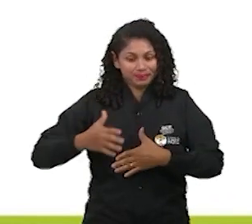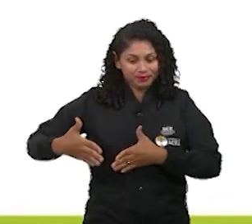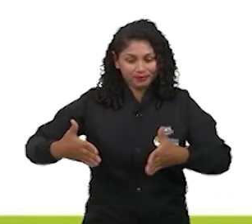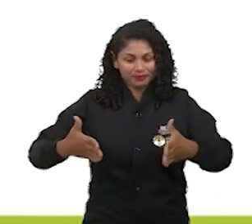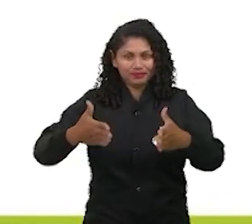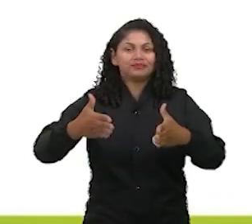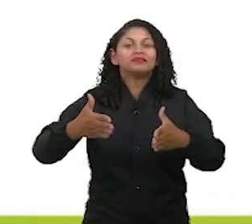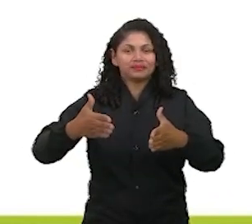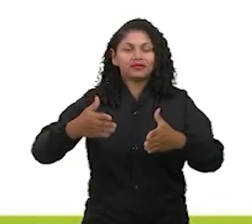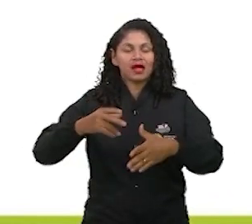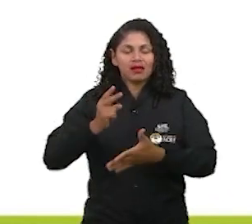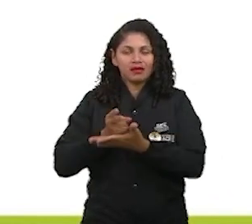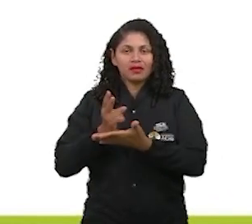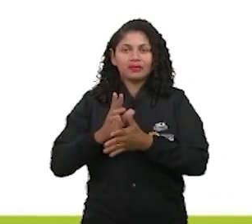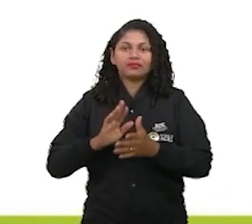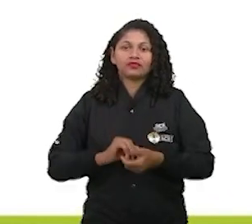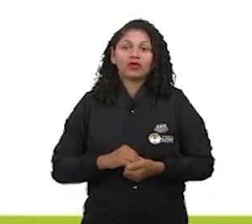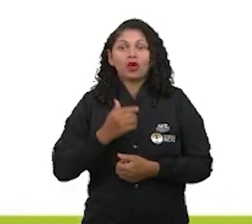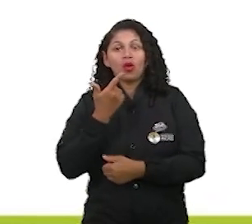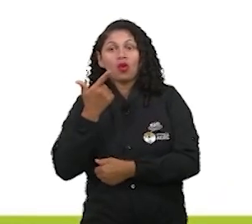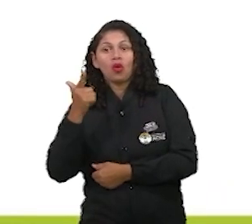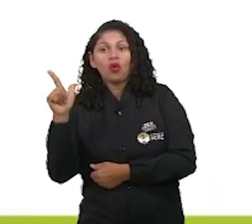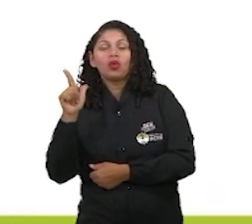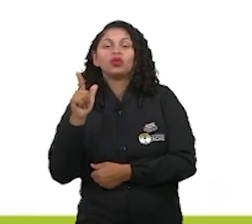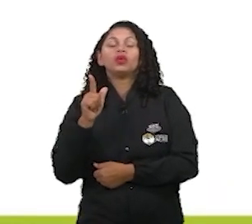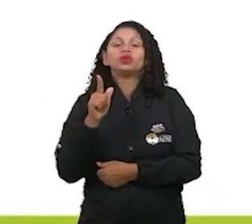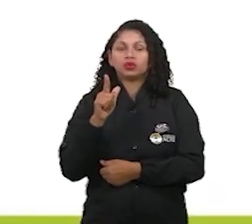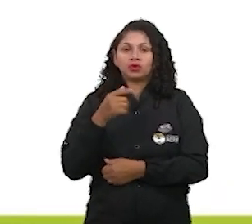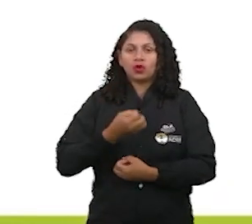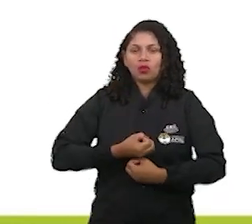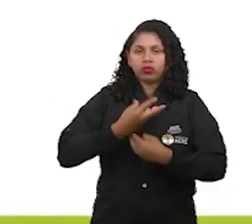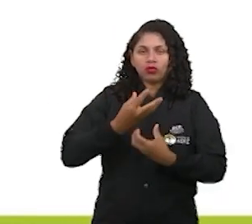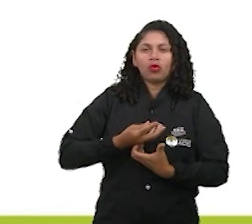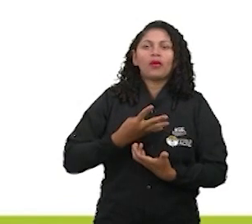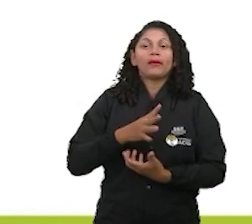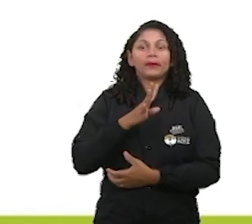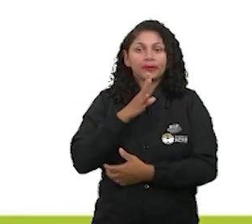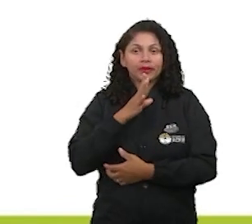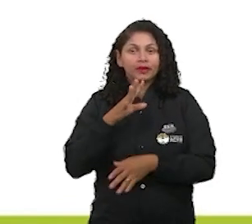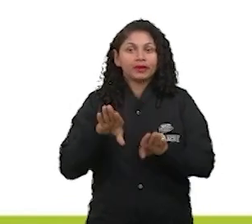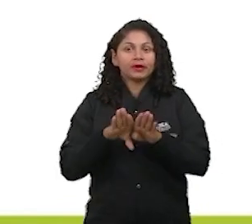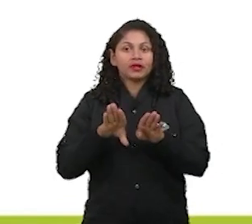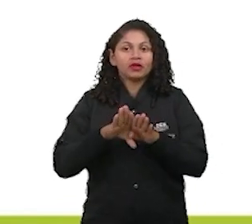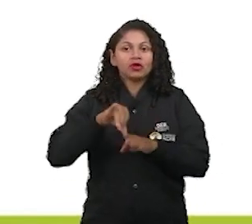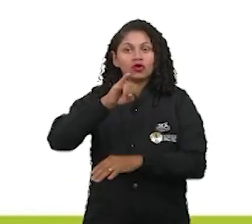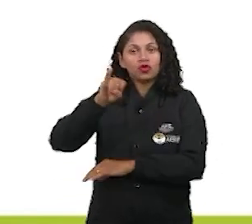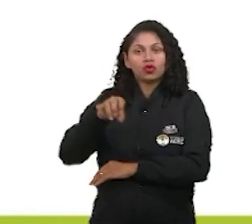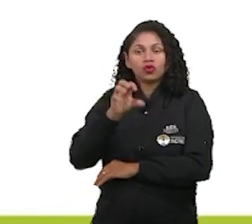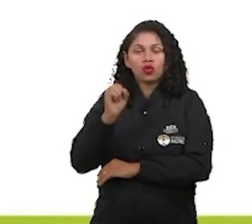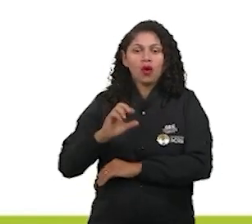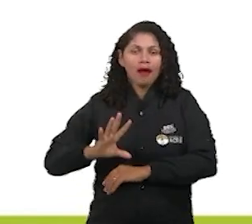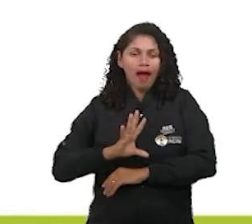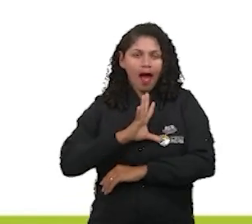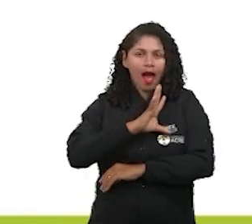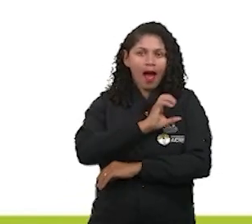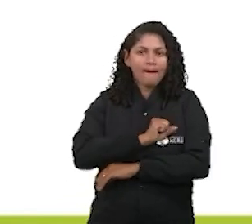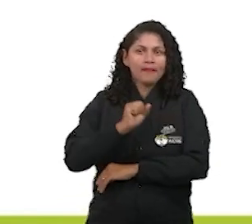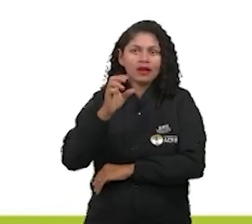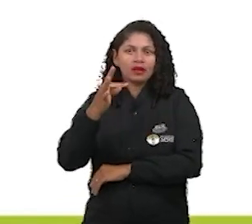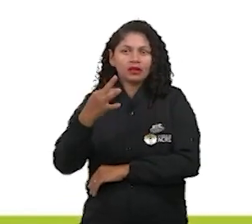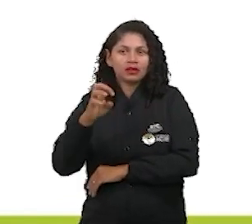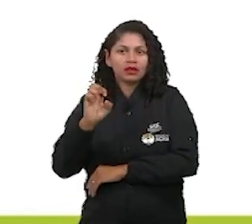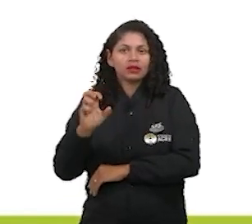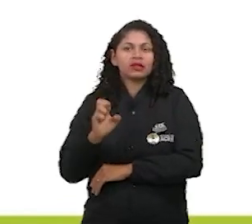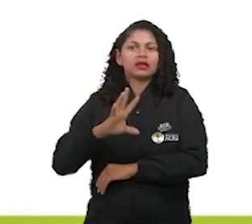Outro poema muito conhecido é Quadrilha, né? João amava Teresa, que amava Raimundo, que